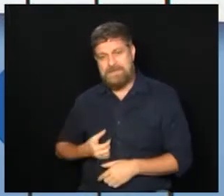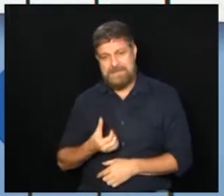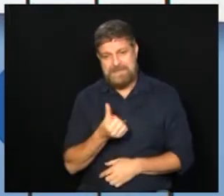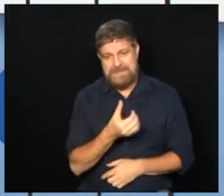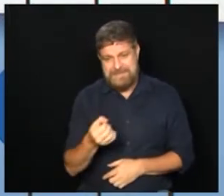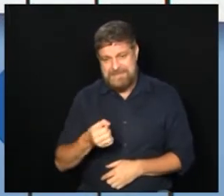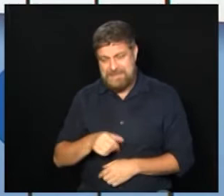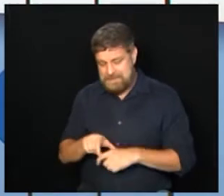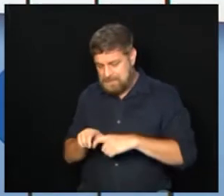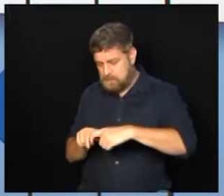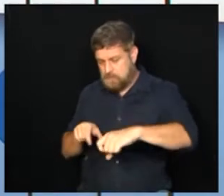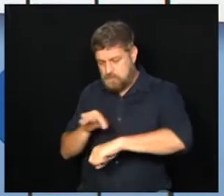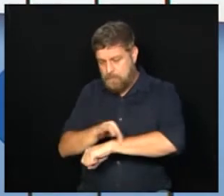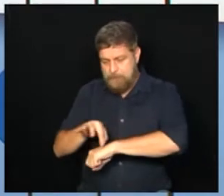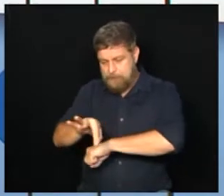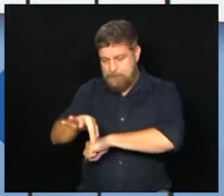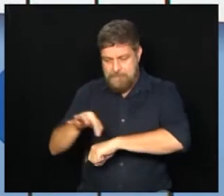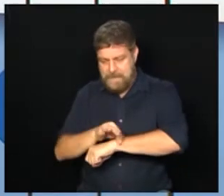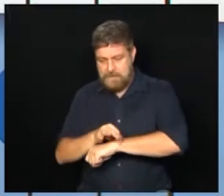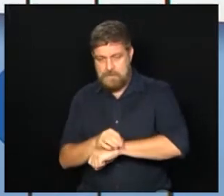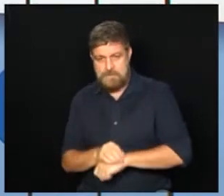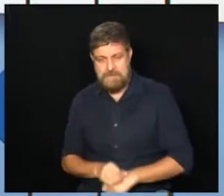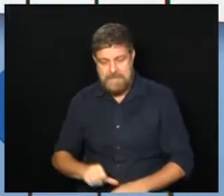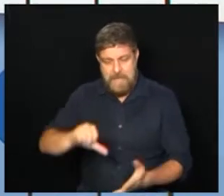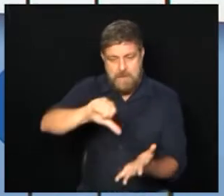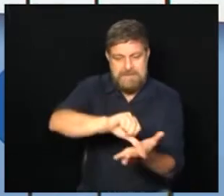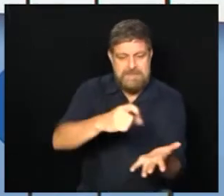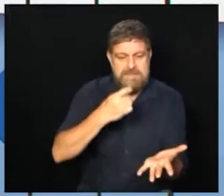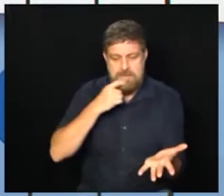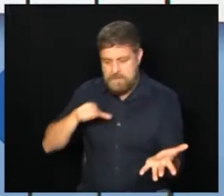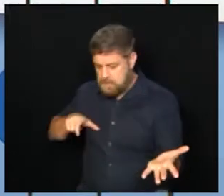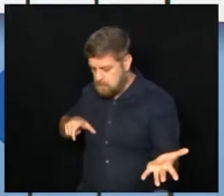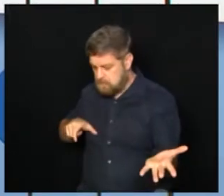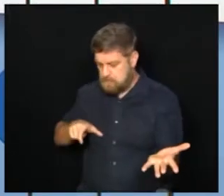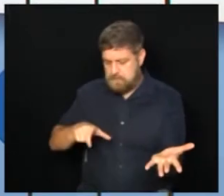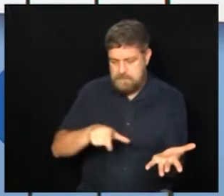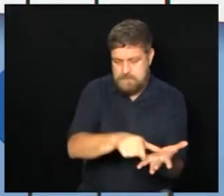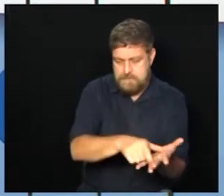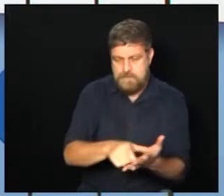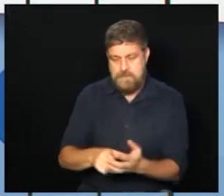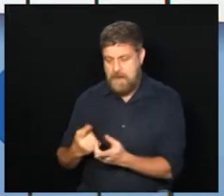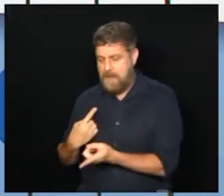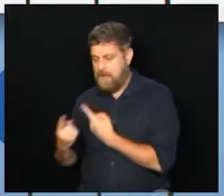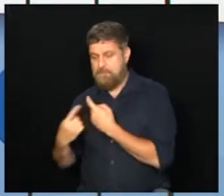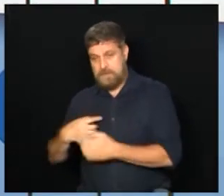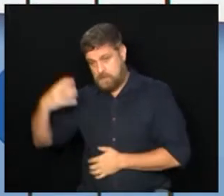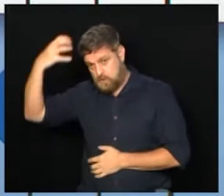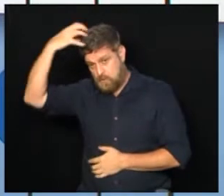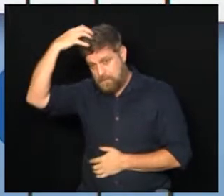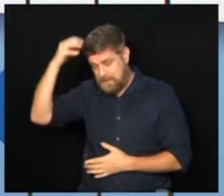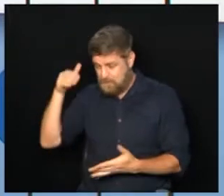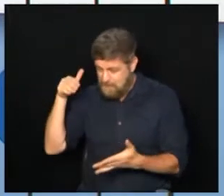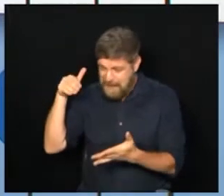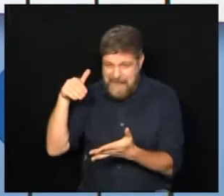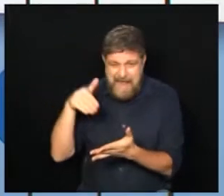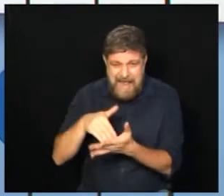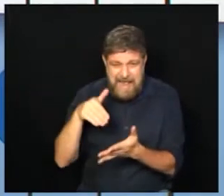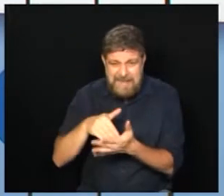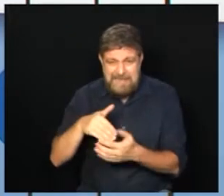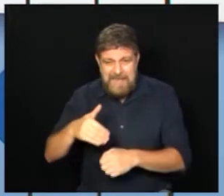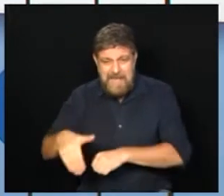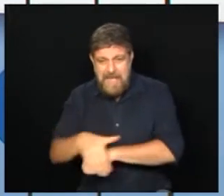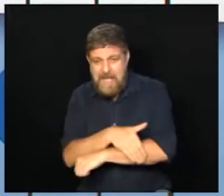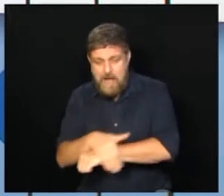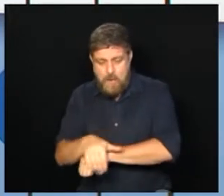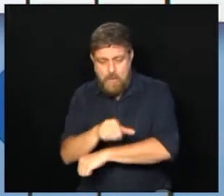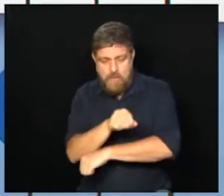600 metros no sentido centro, desde a chegada pela Dom Pedro I até a altura na rua